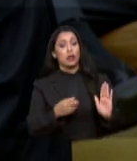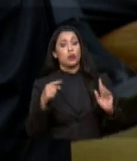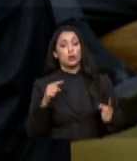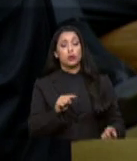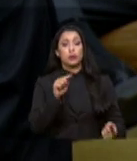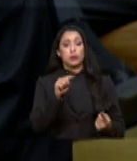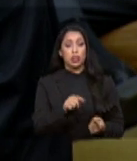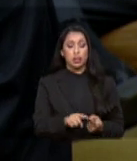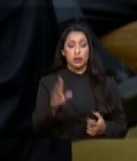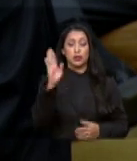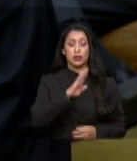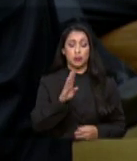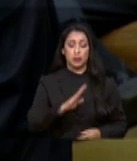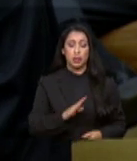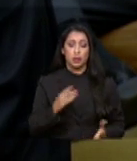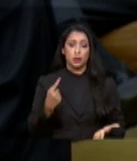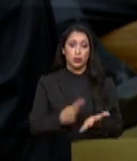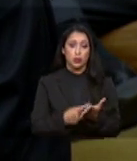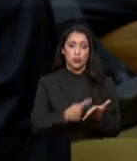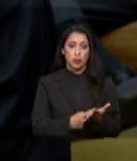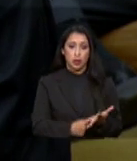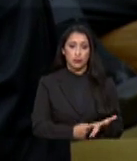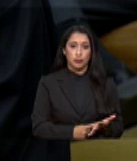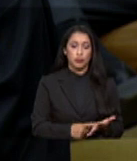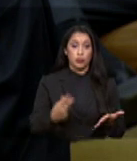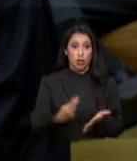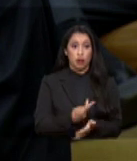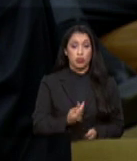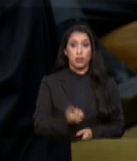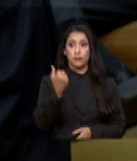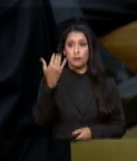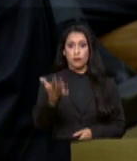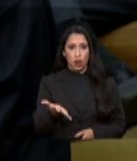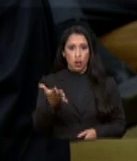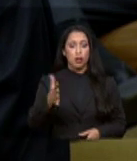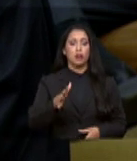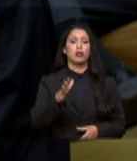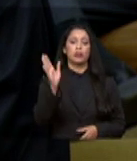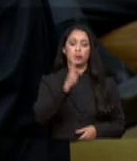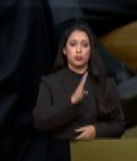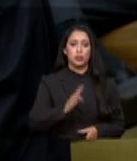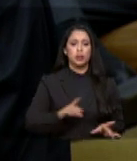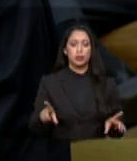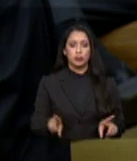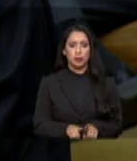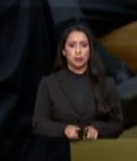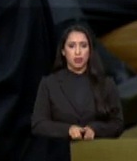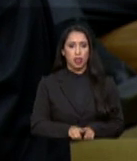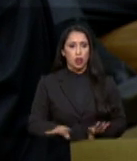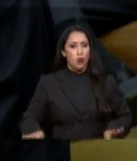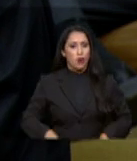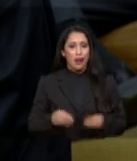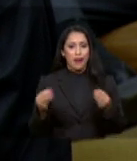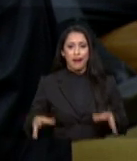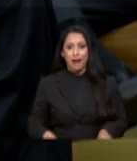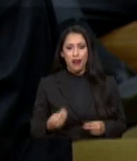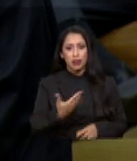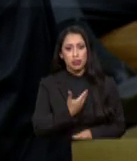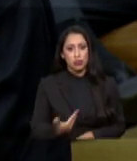comprometeu a cumprir no cenário internacional. Se é certo que os gastos públicos